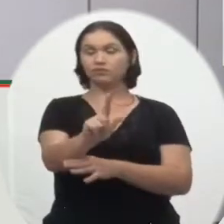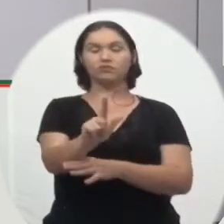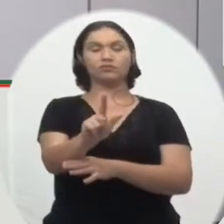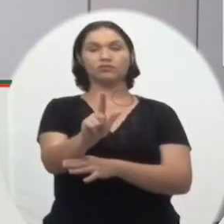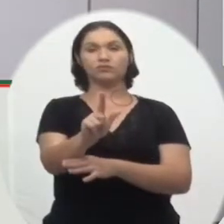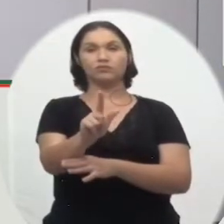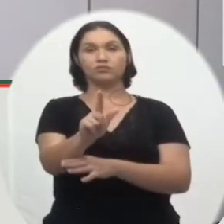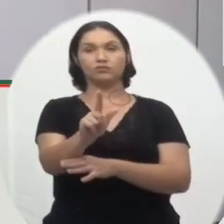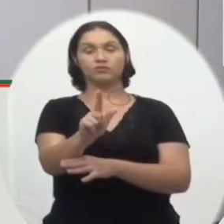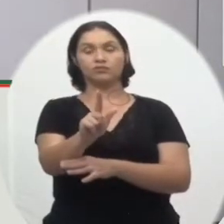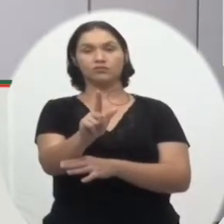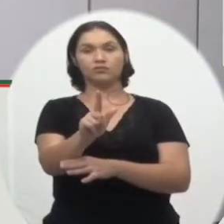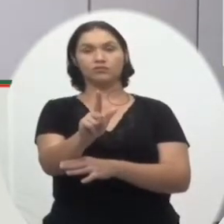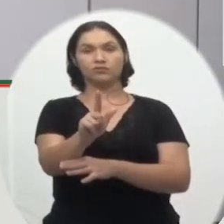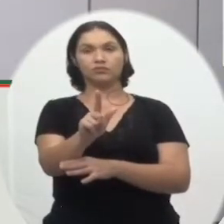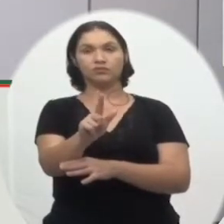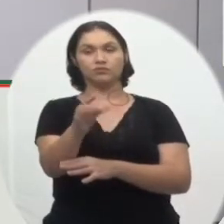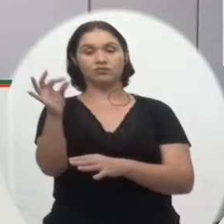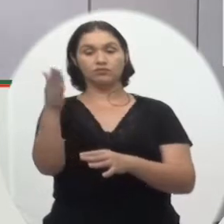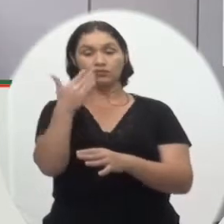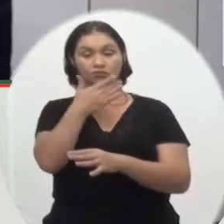risco à sociedade, às pessoas.